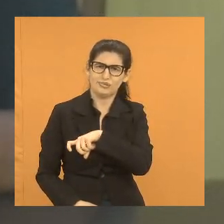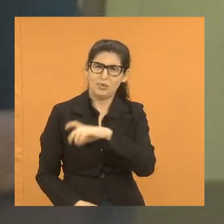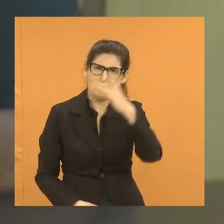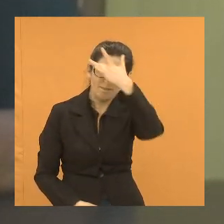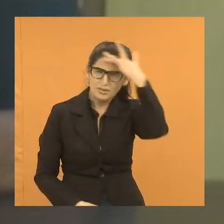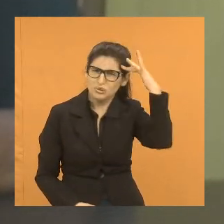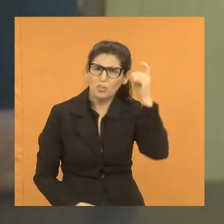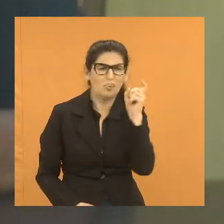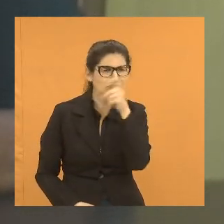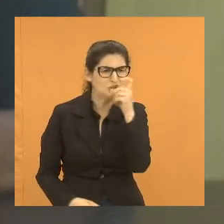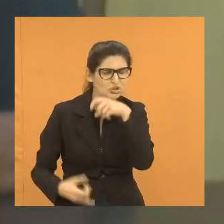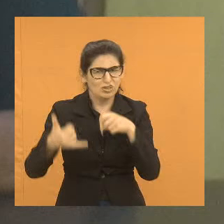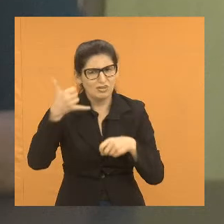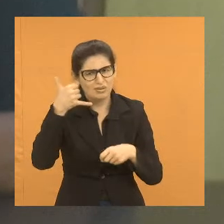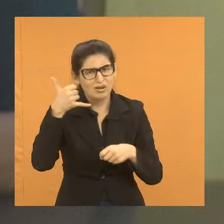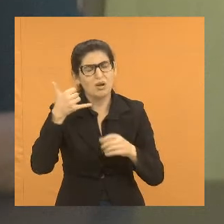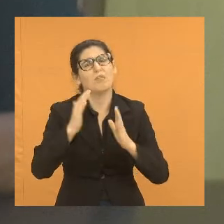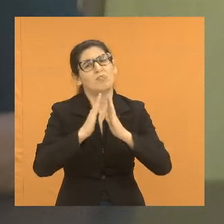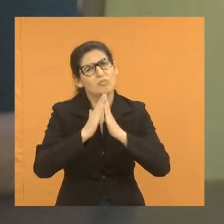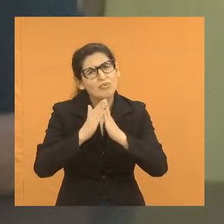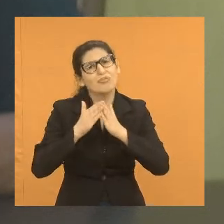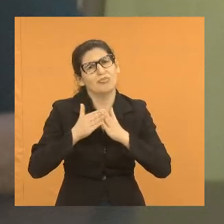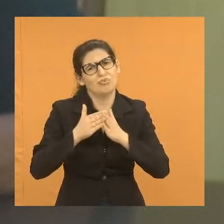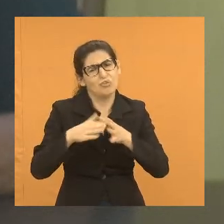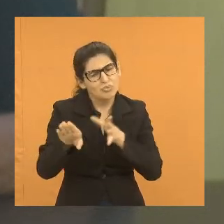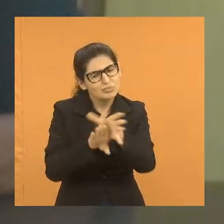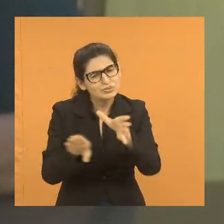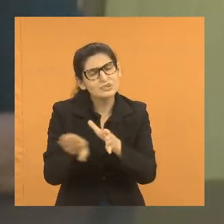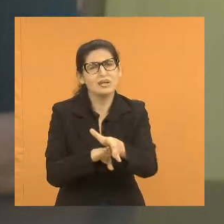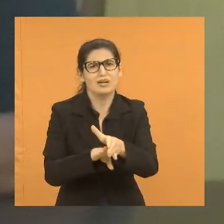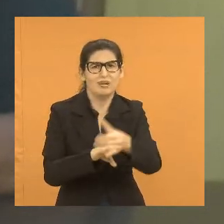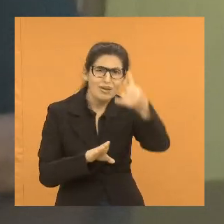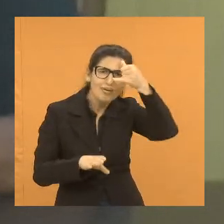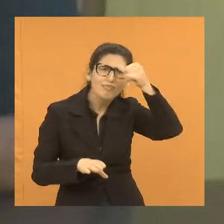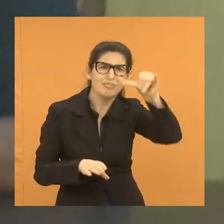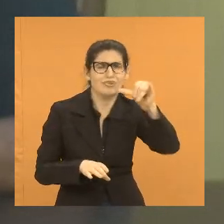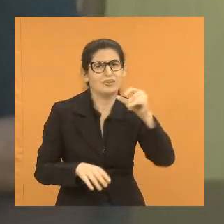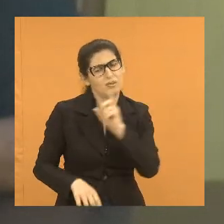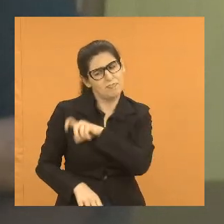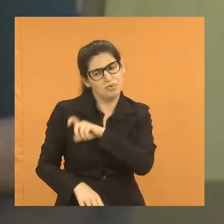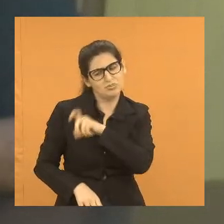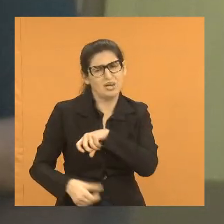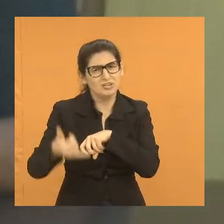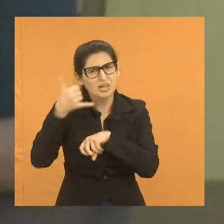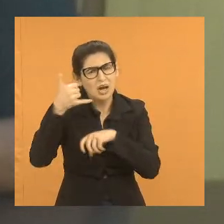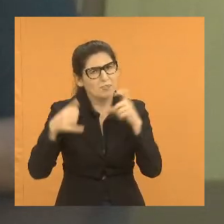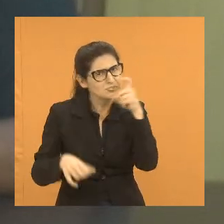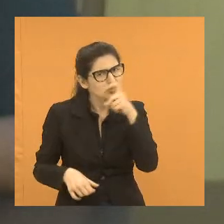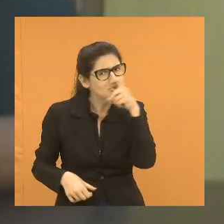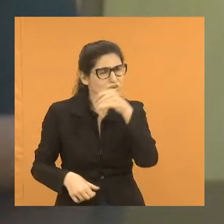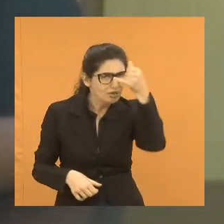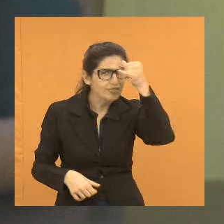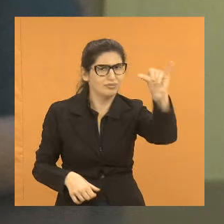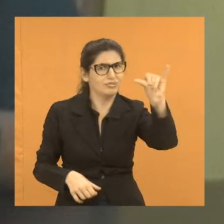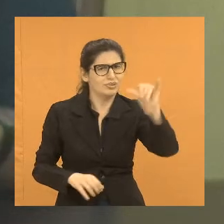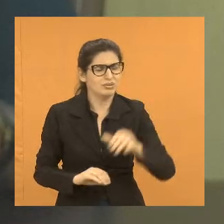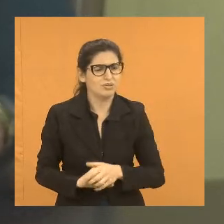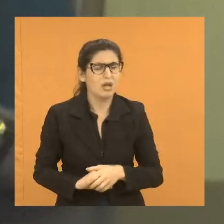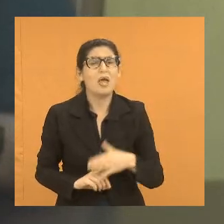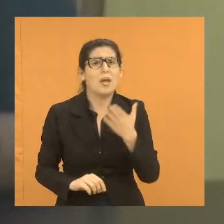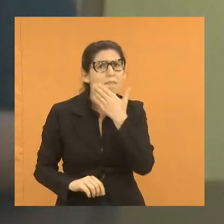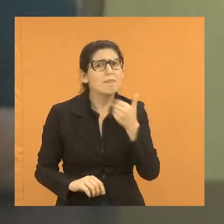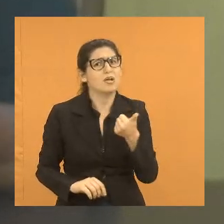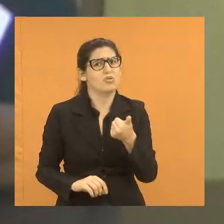acho que, de novo, a gente volta a falar, de repente, começar a envolver até caso